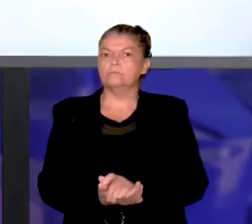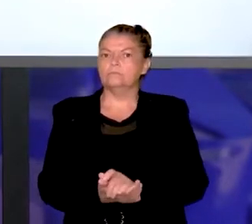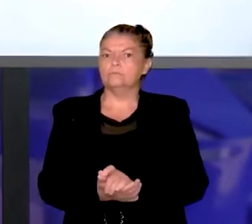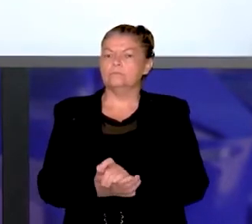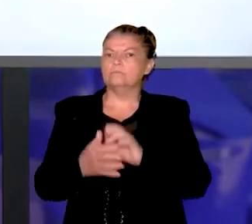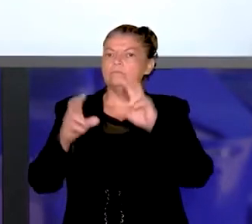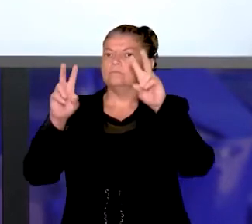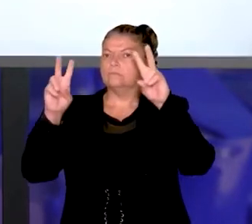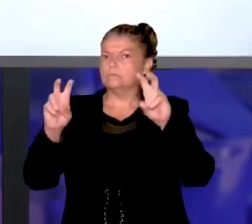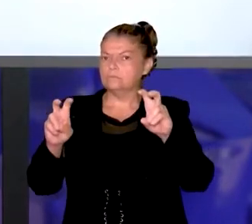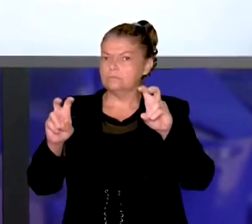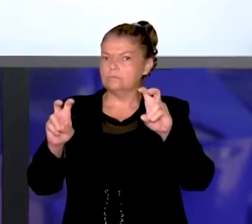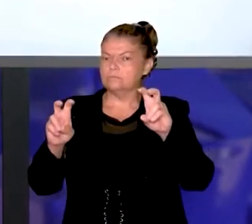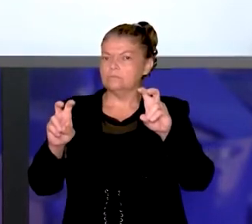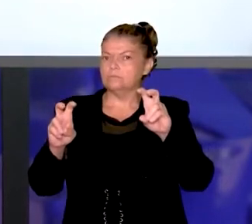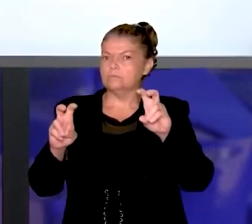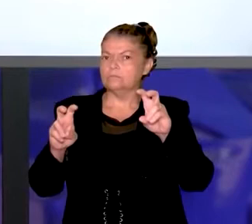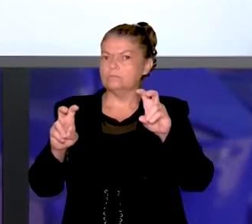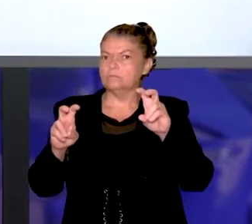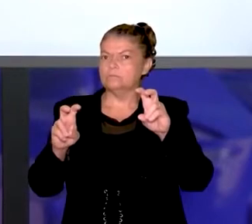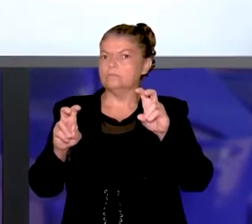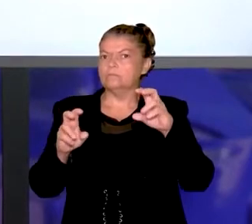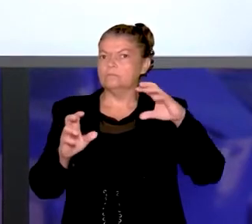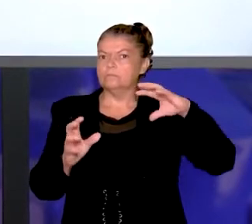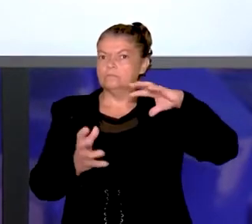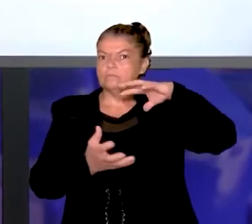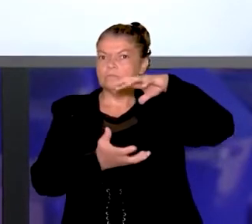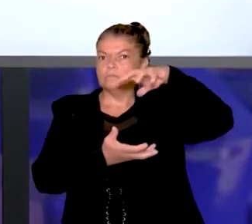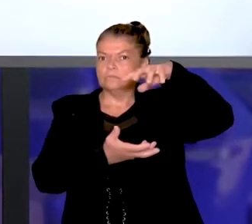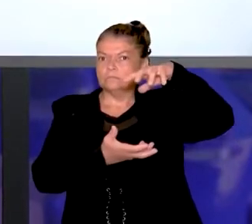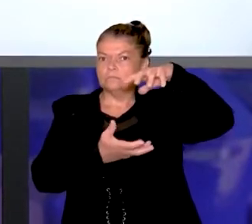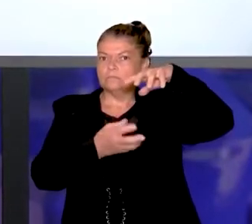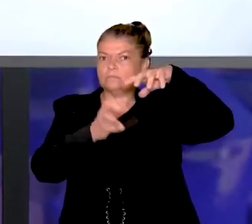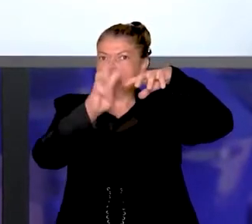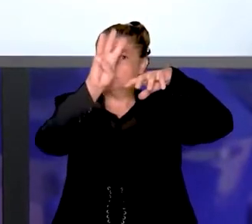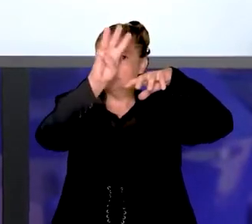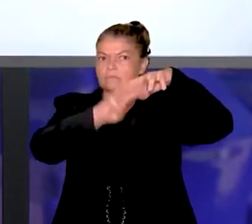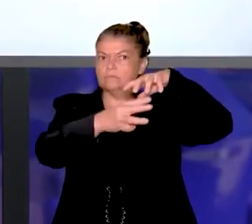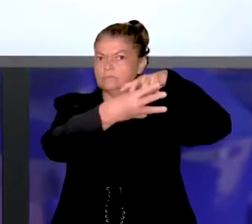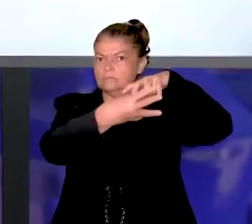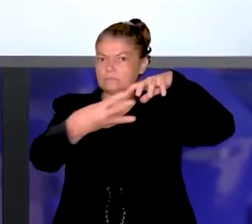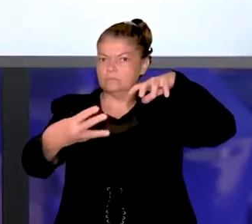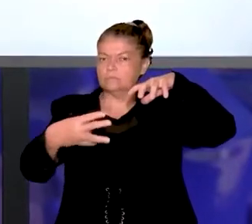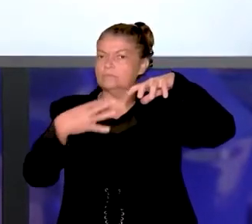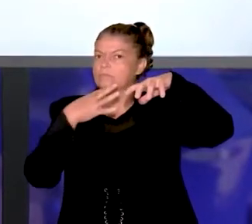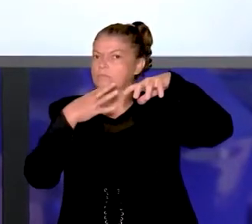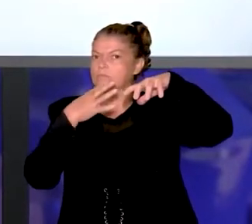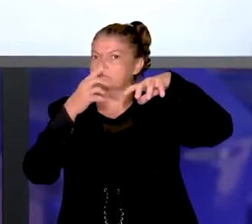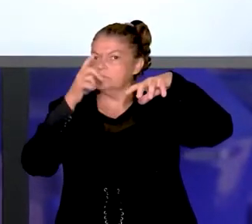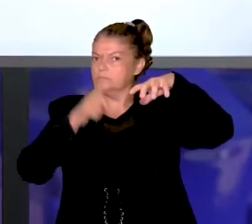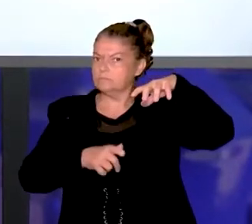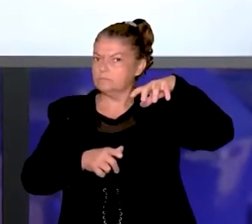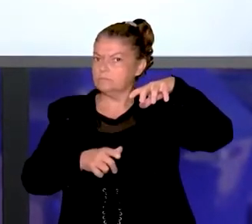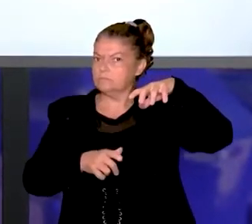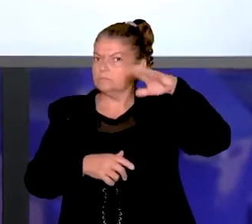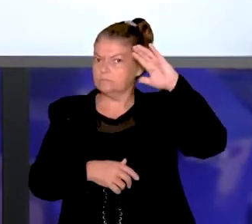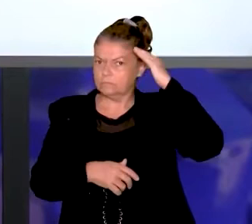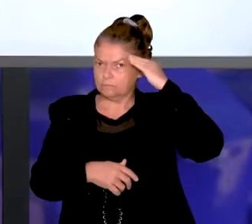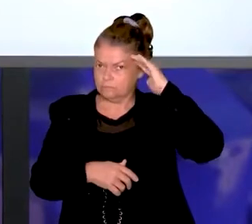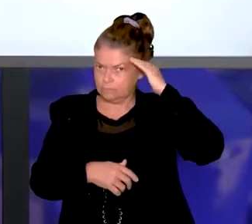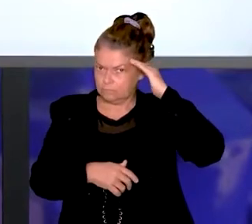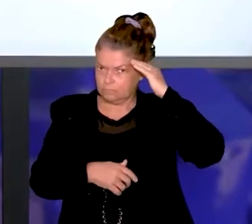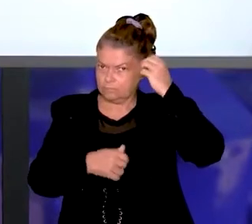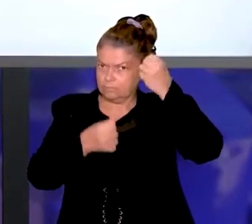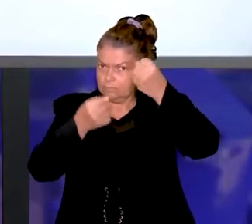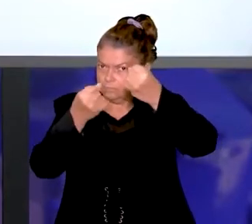Tema dessa aula para as turmas dos sextos anos: orientação e coordenada geográfica. Objetivo de conhecimento: compreender as formas